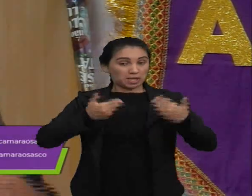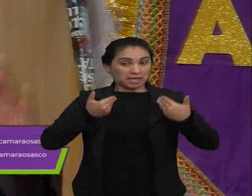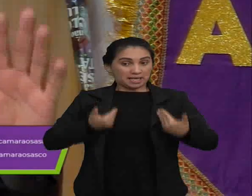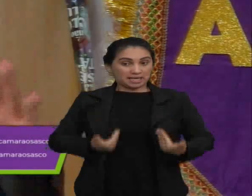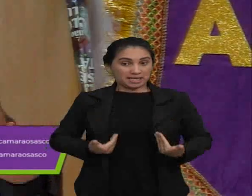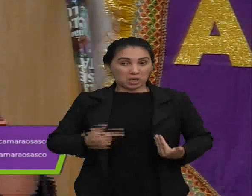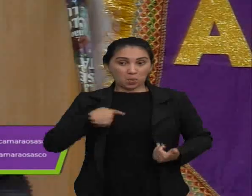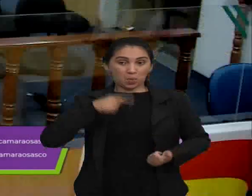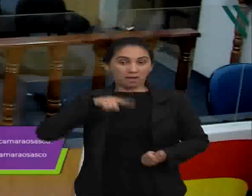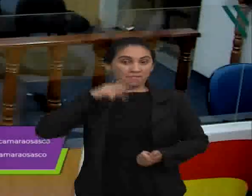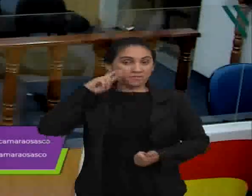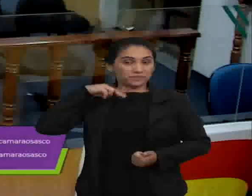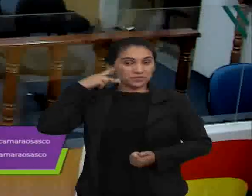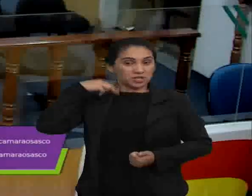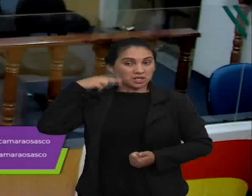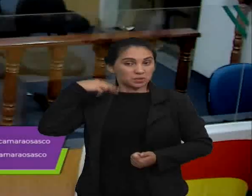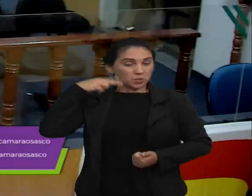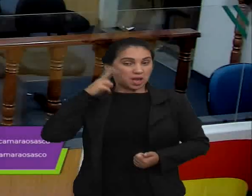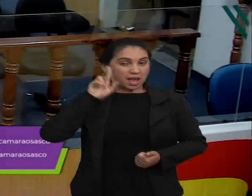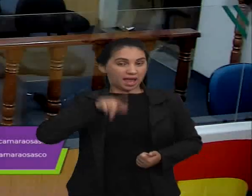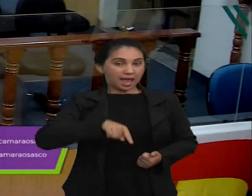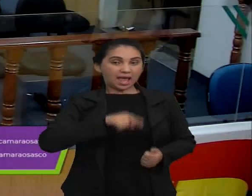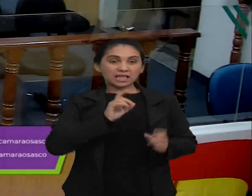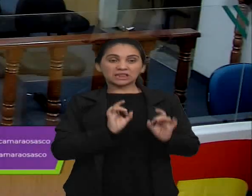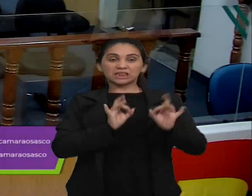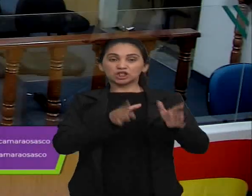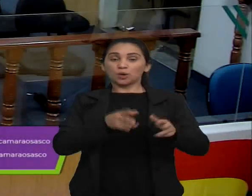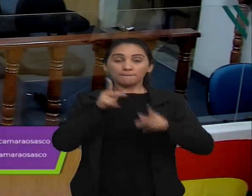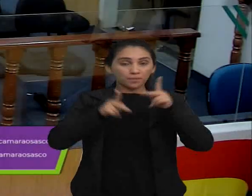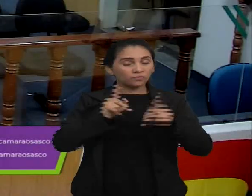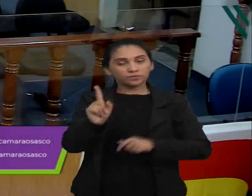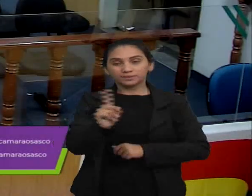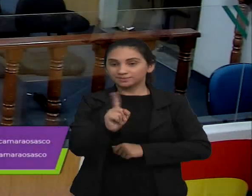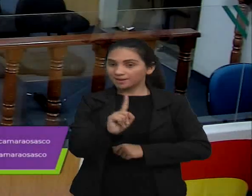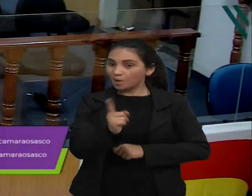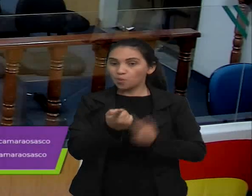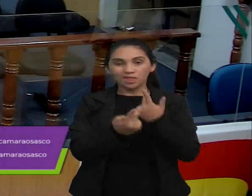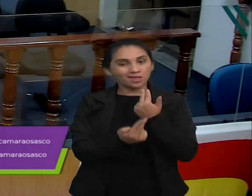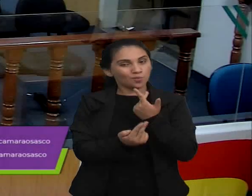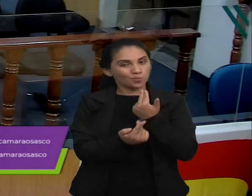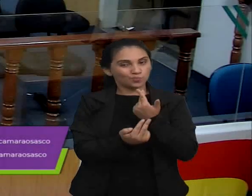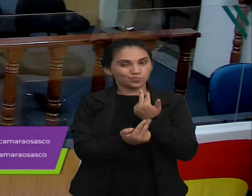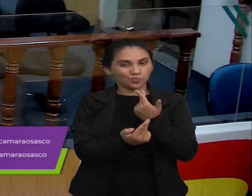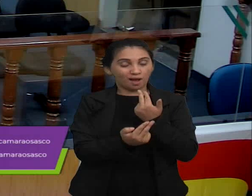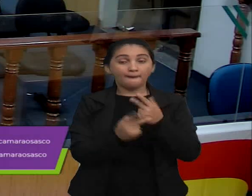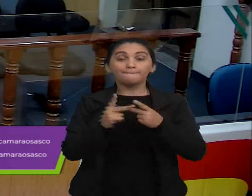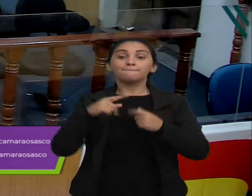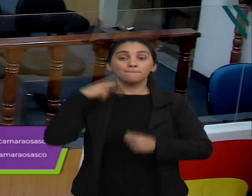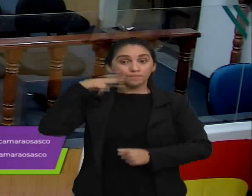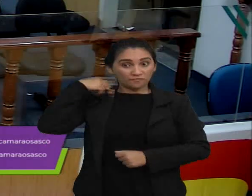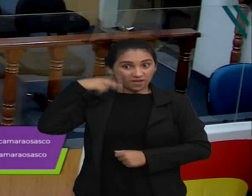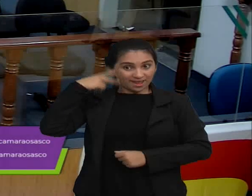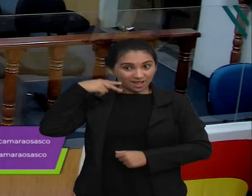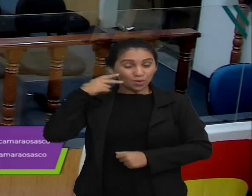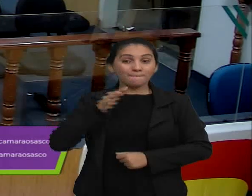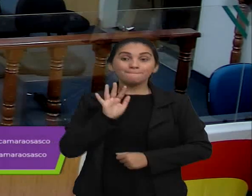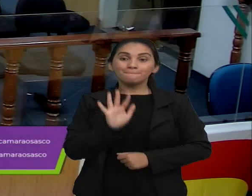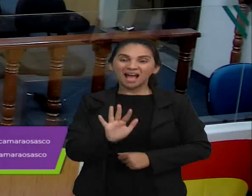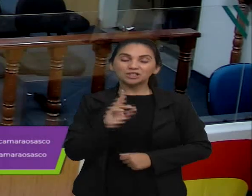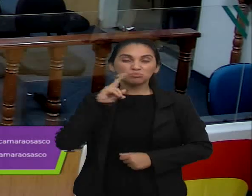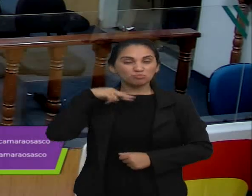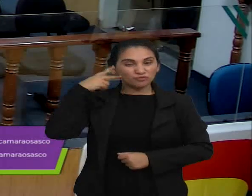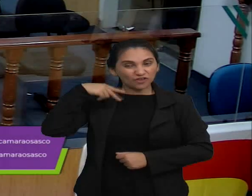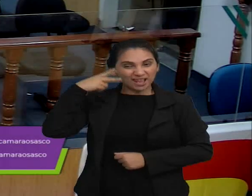eletivo no legislativo que nós deixamos de ser povo muito pelo contrário nós agora somos políticos mas não